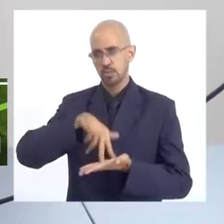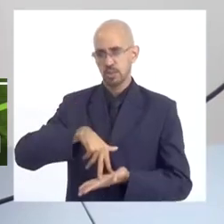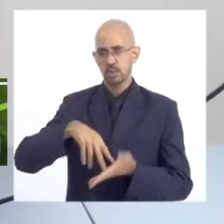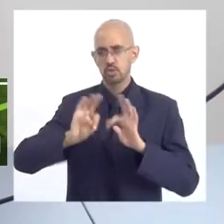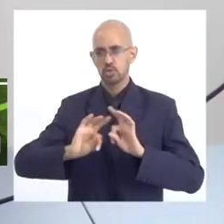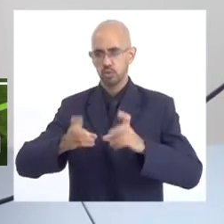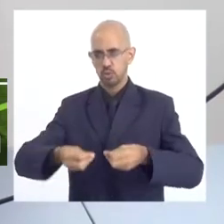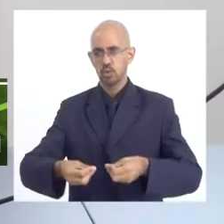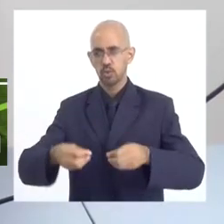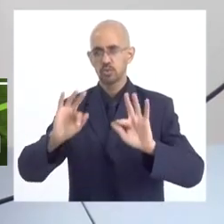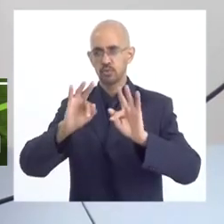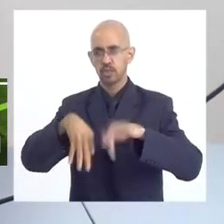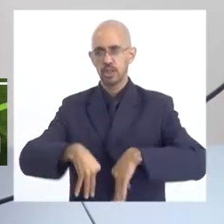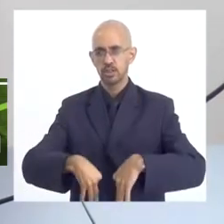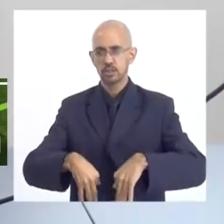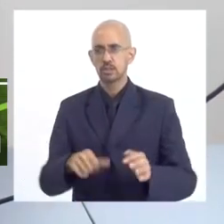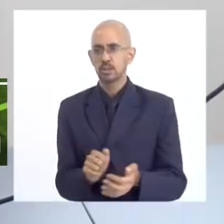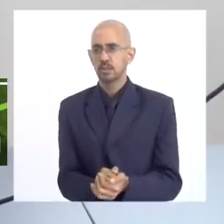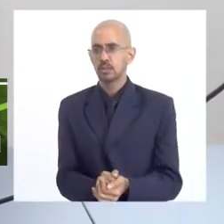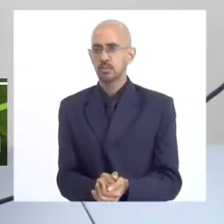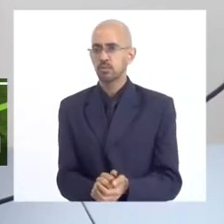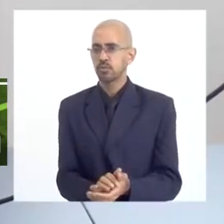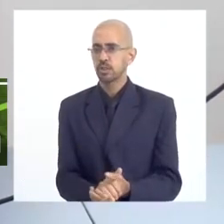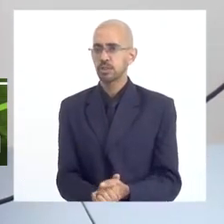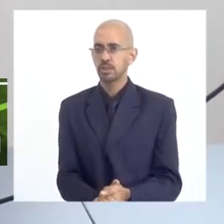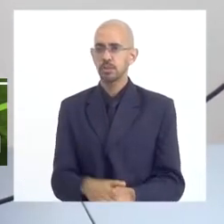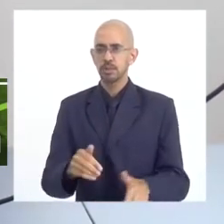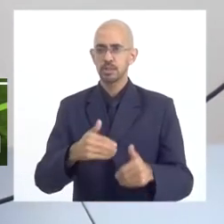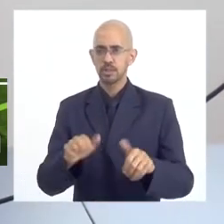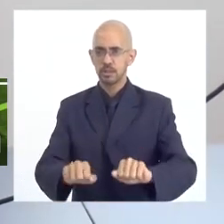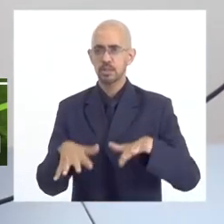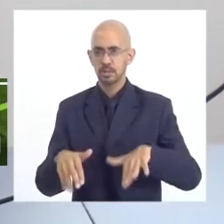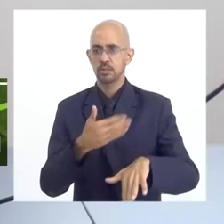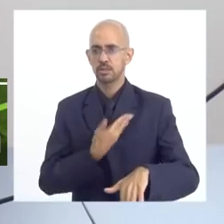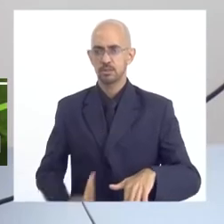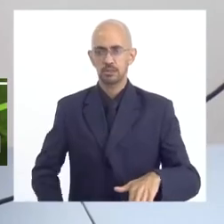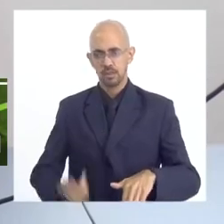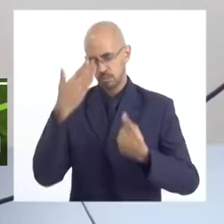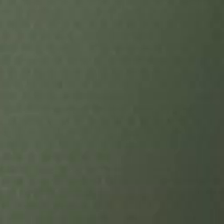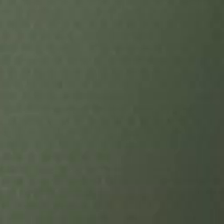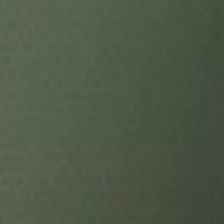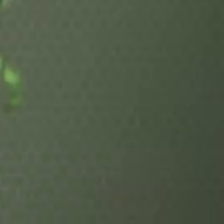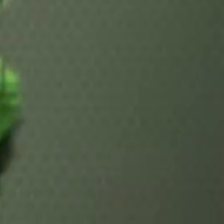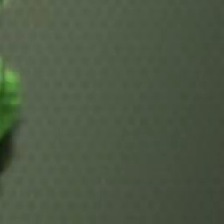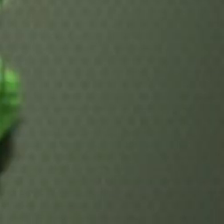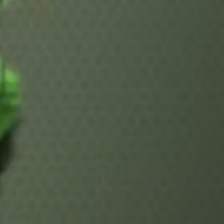por encerrada essa presente audiência pública. Obrigado a todos. Bom dia.